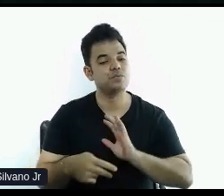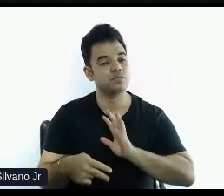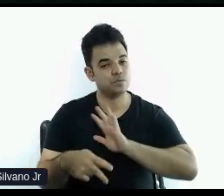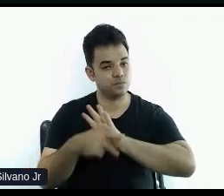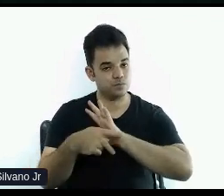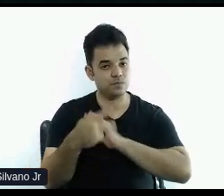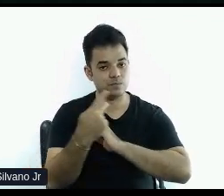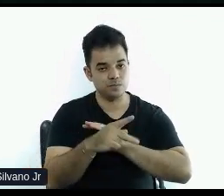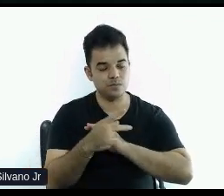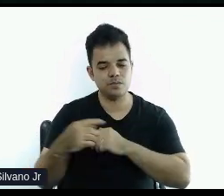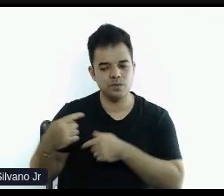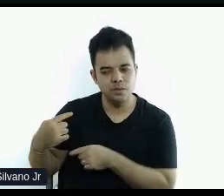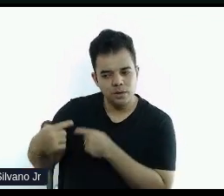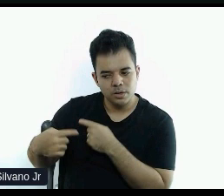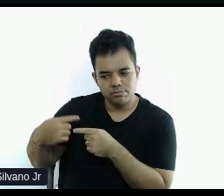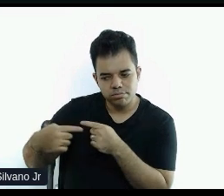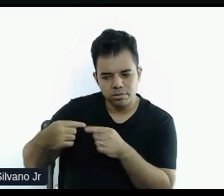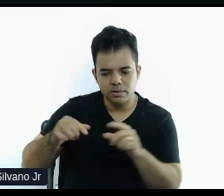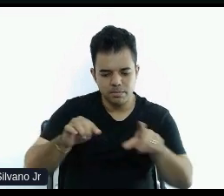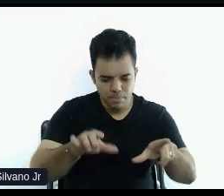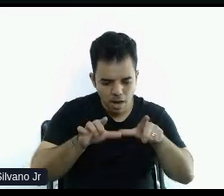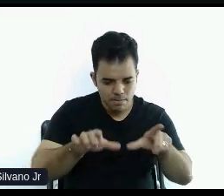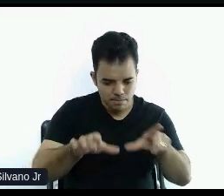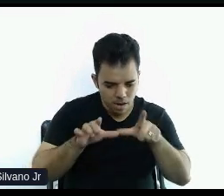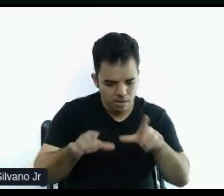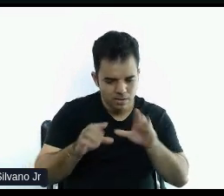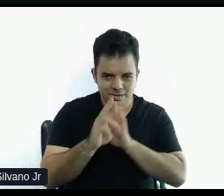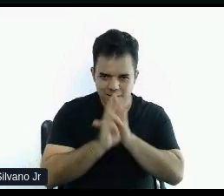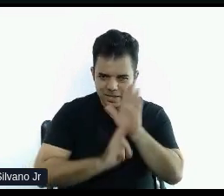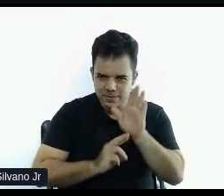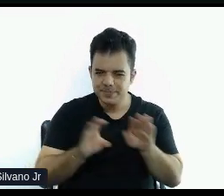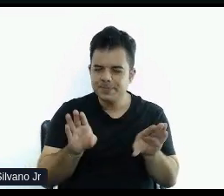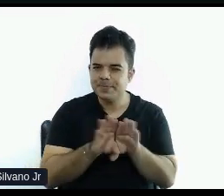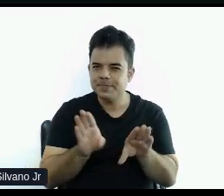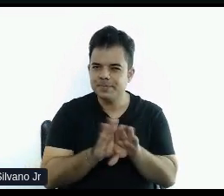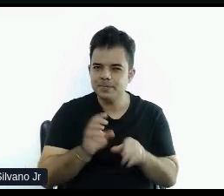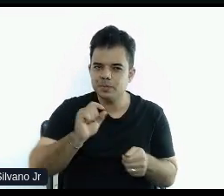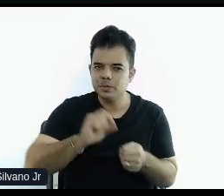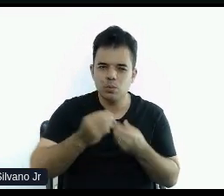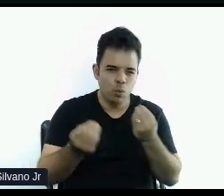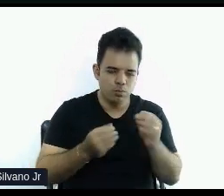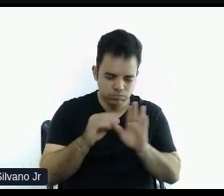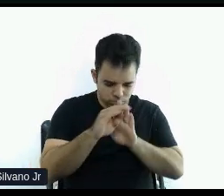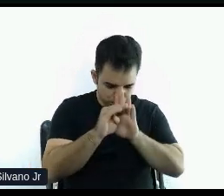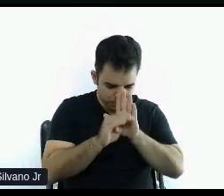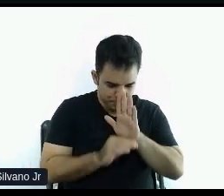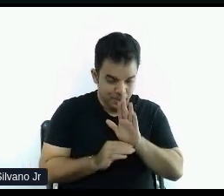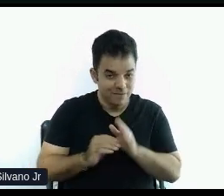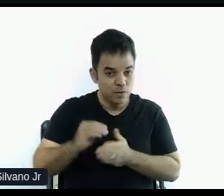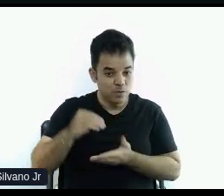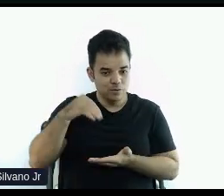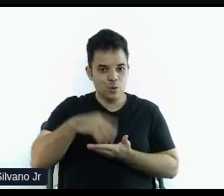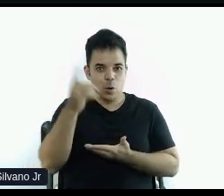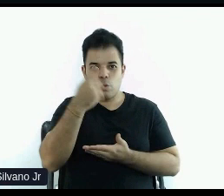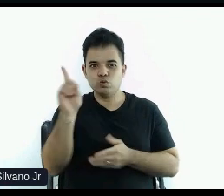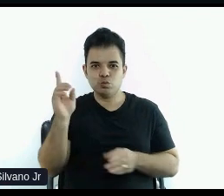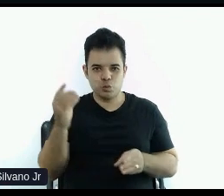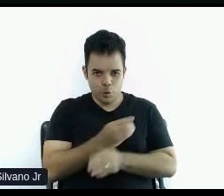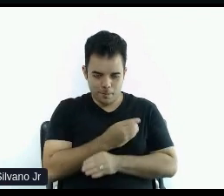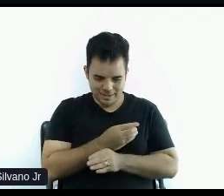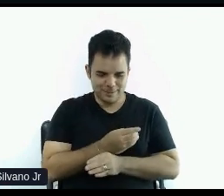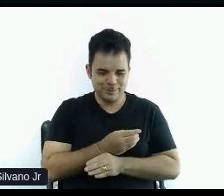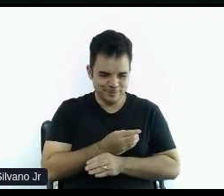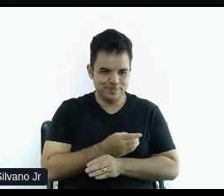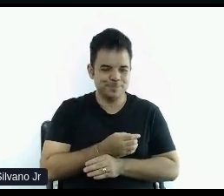algumas gerações de relatórios que foram feitas e como ficou um relatório final, como ficou algumas recomendações. Então, por